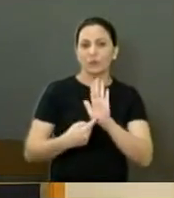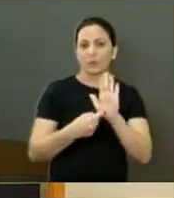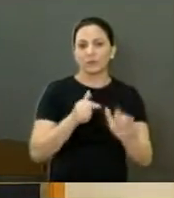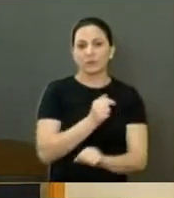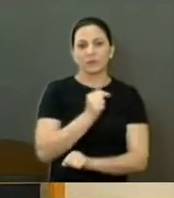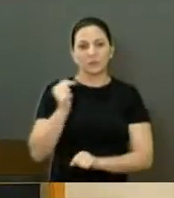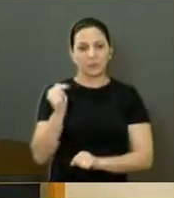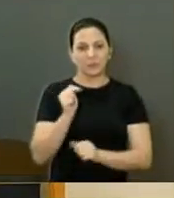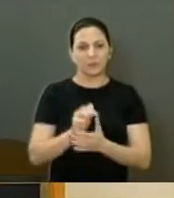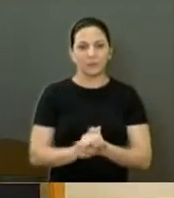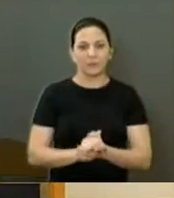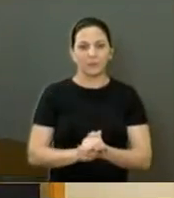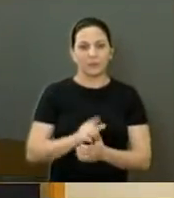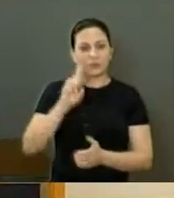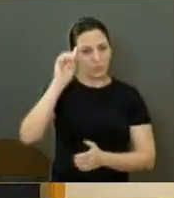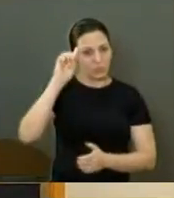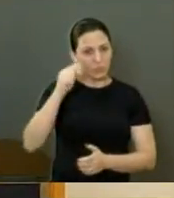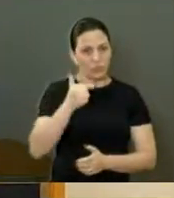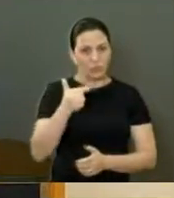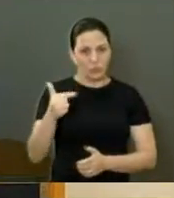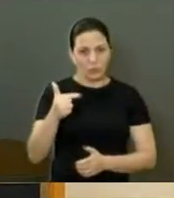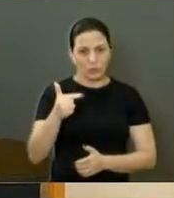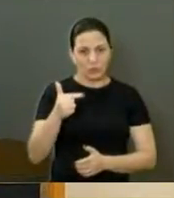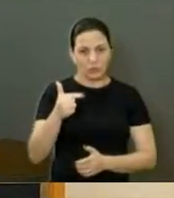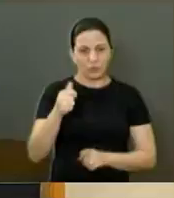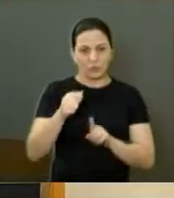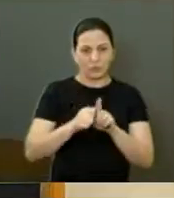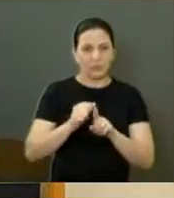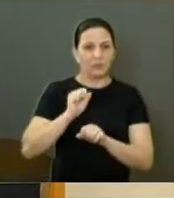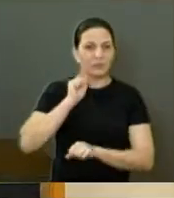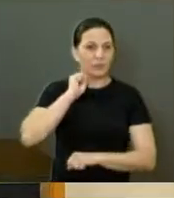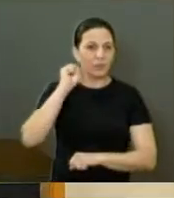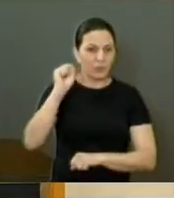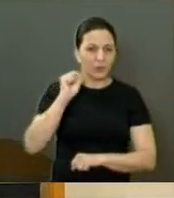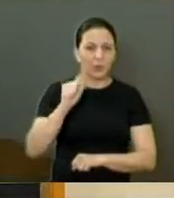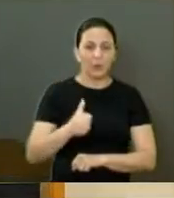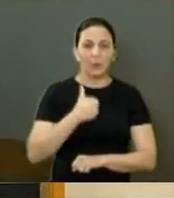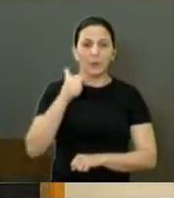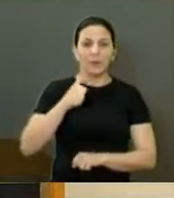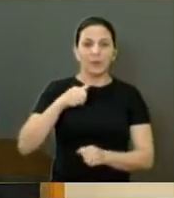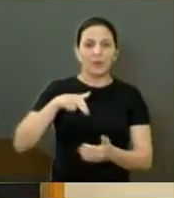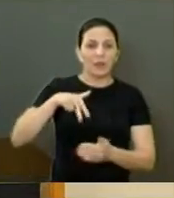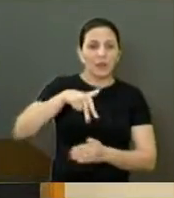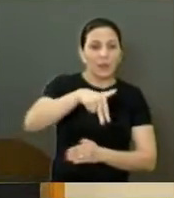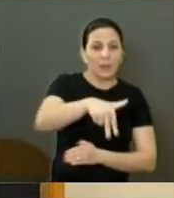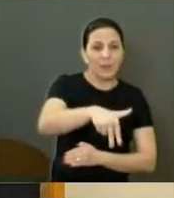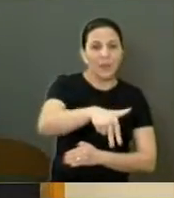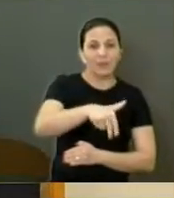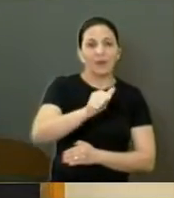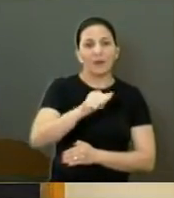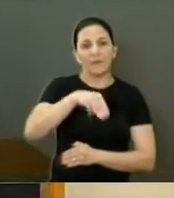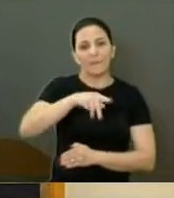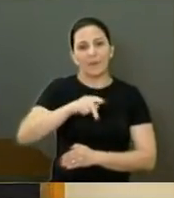semana. No dia 2/4, será a primeira caminhada Ampara pela conscientização